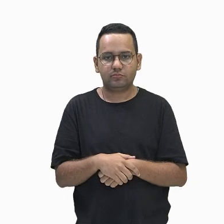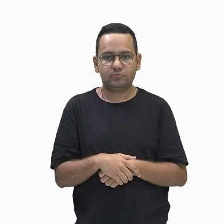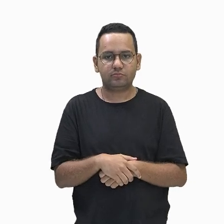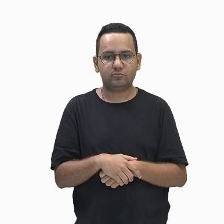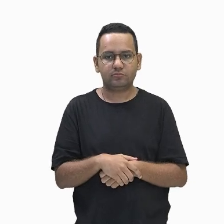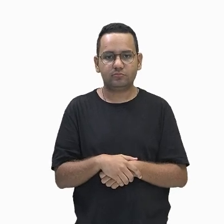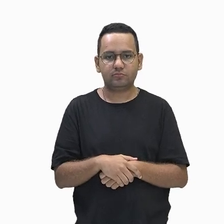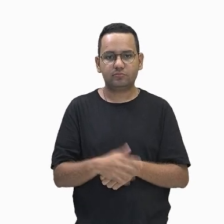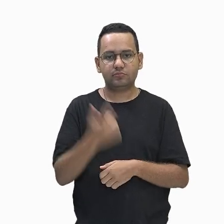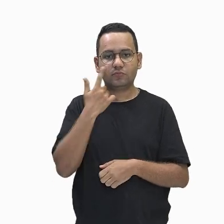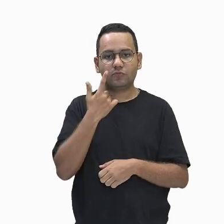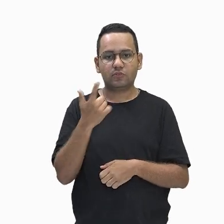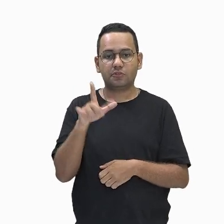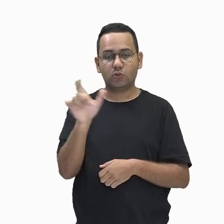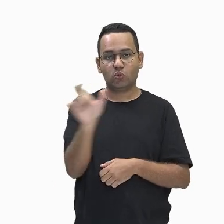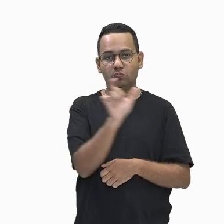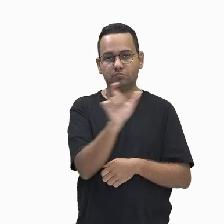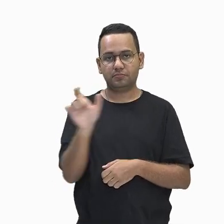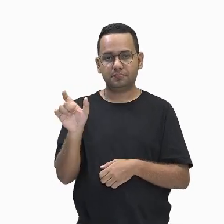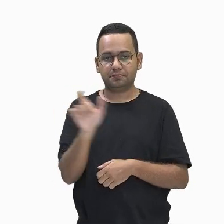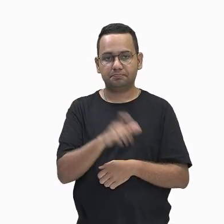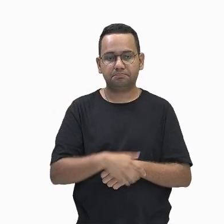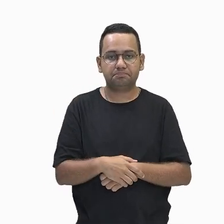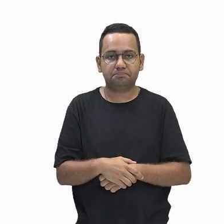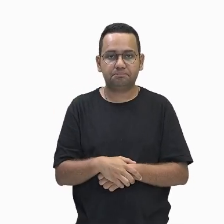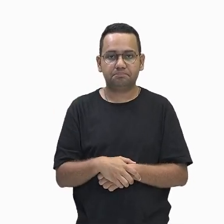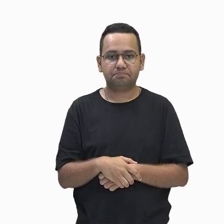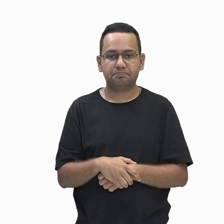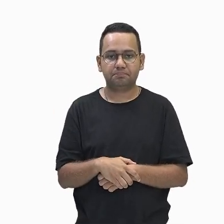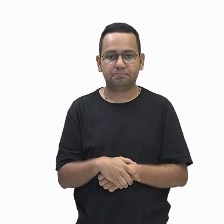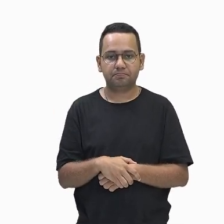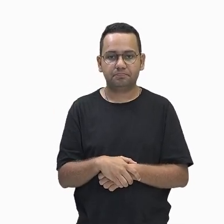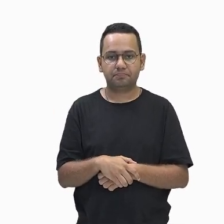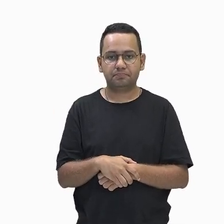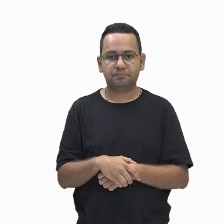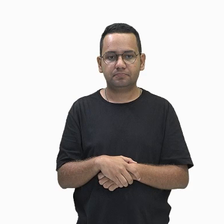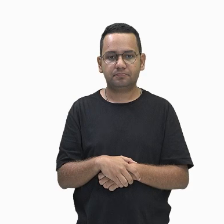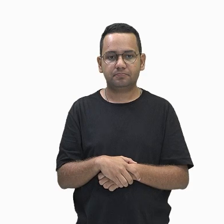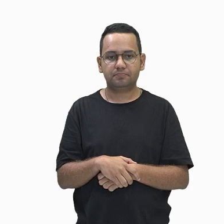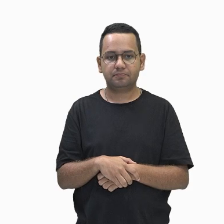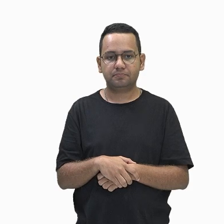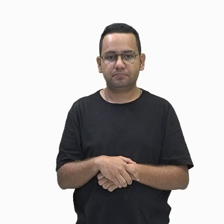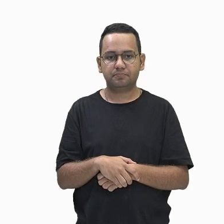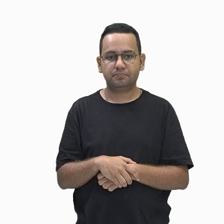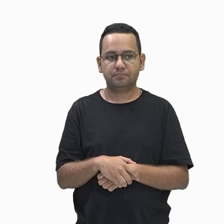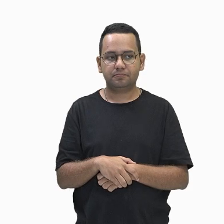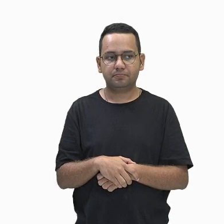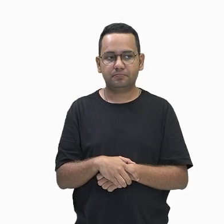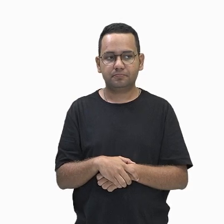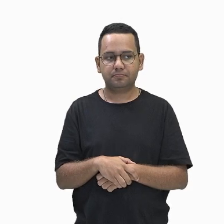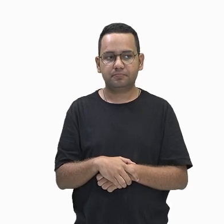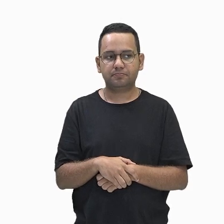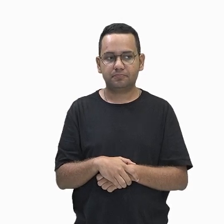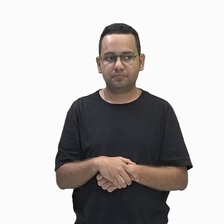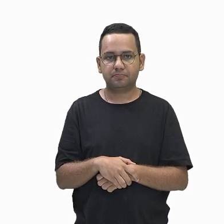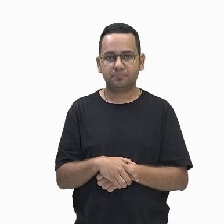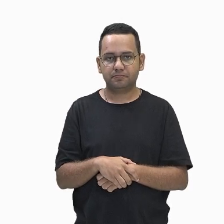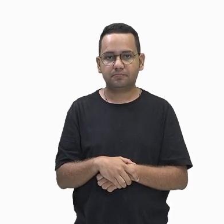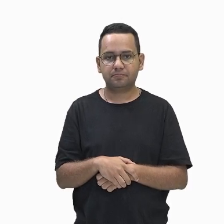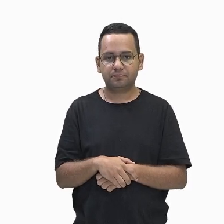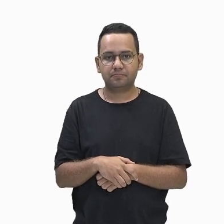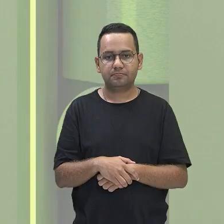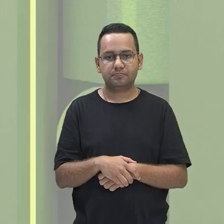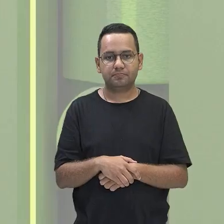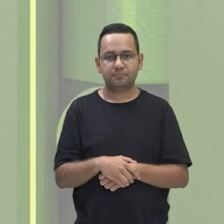sistema nervoso, como Parkinson, Alzheimer e esclerose lateral amiotrófica, conhecida